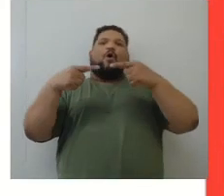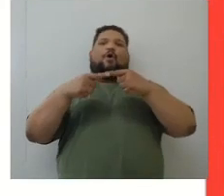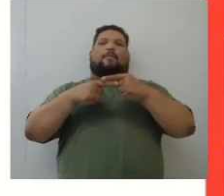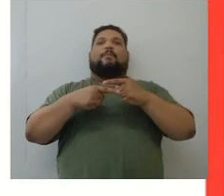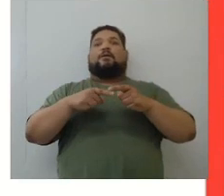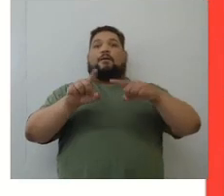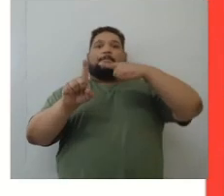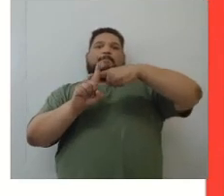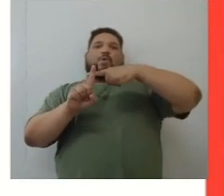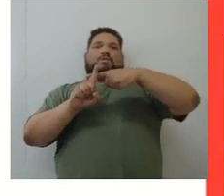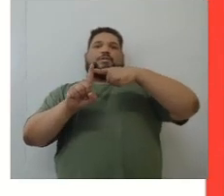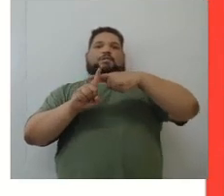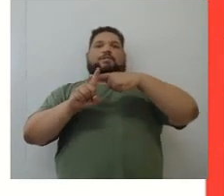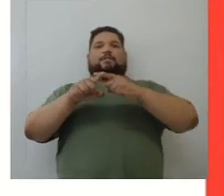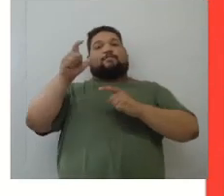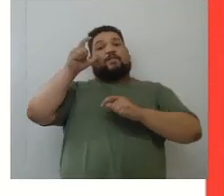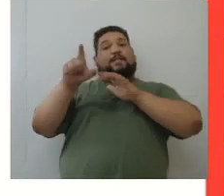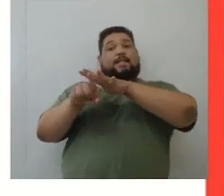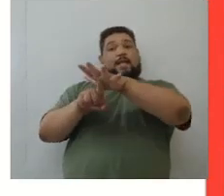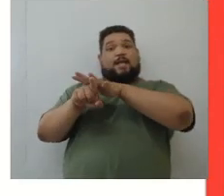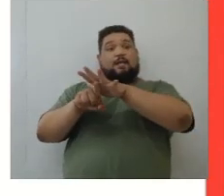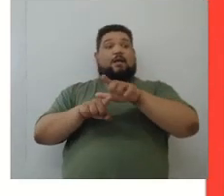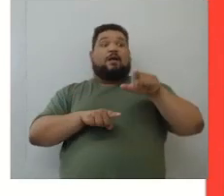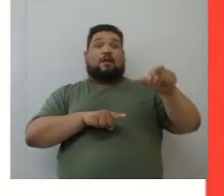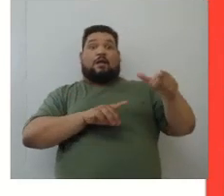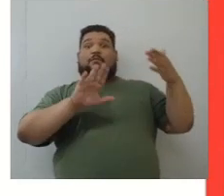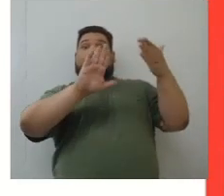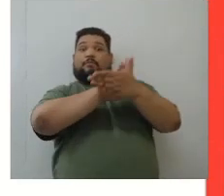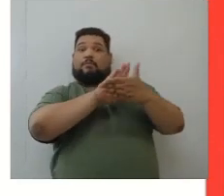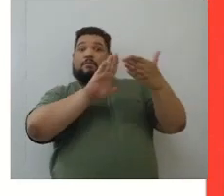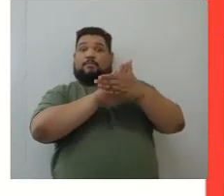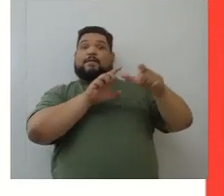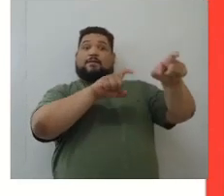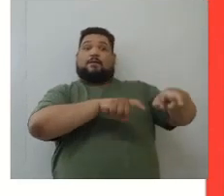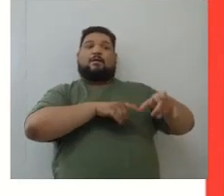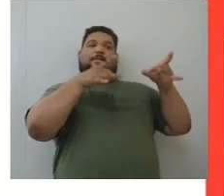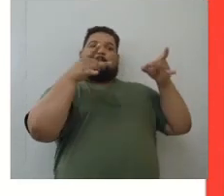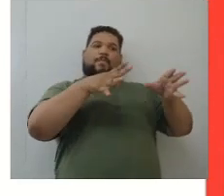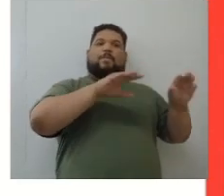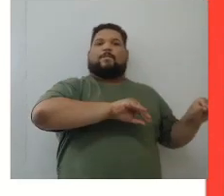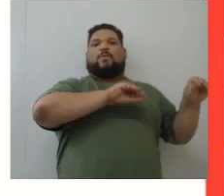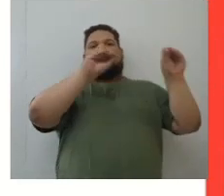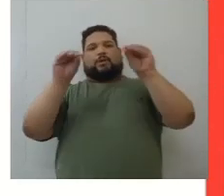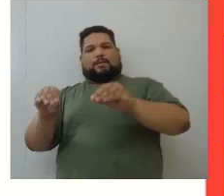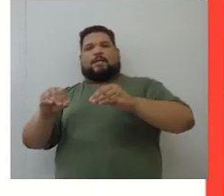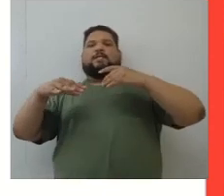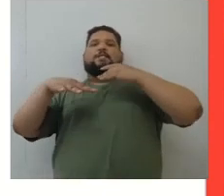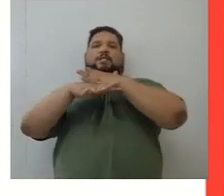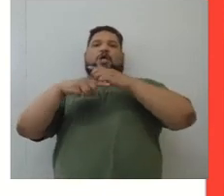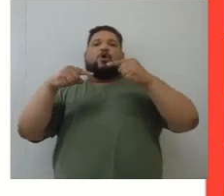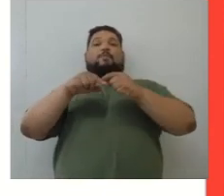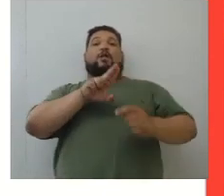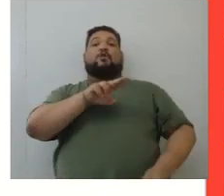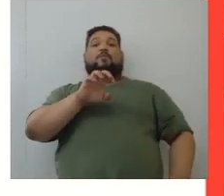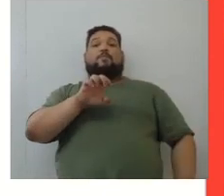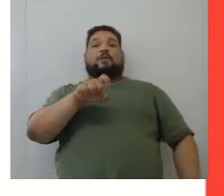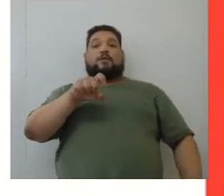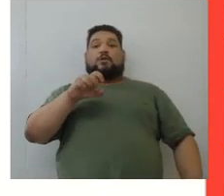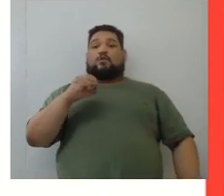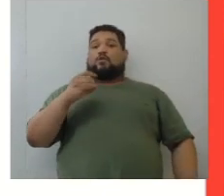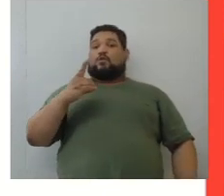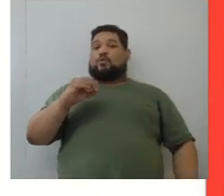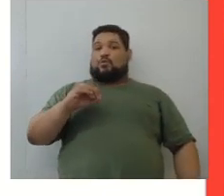atração. Então, da repulsão, eu tenho uma migração do campo para a cidade, chamado aí de êxodo rural. E aí